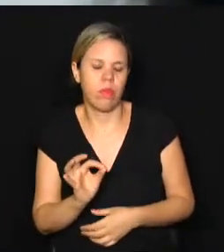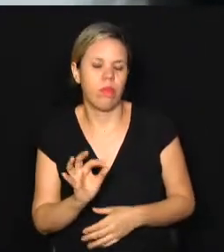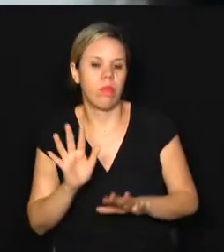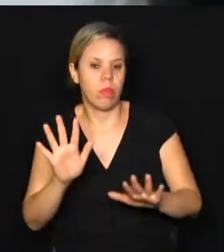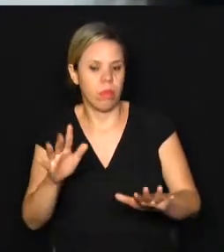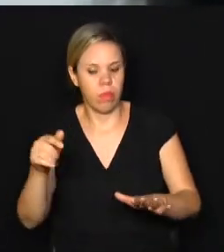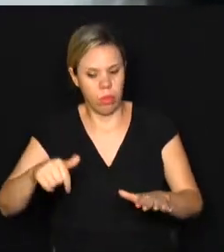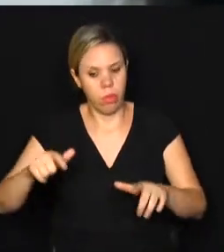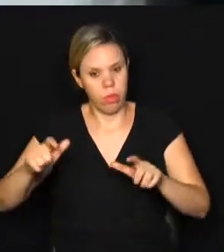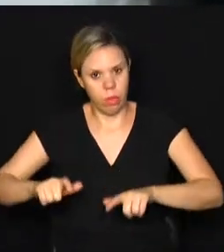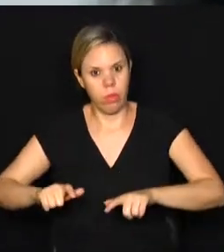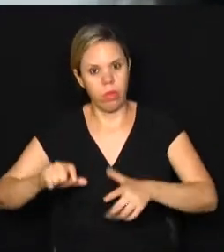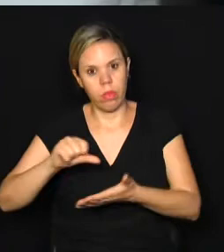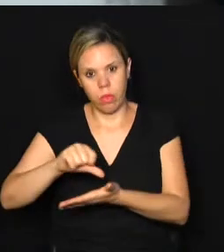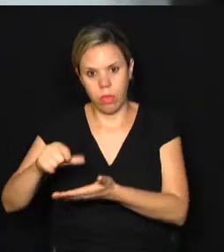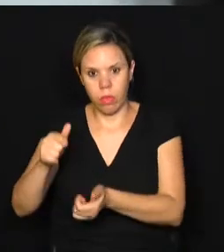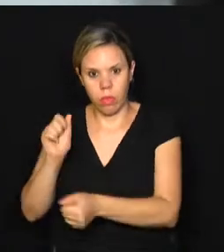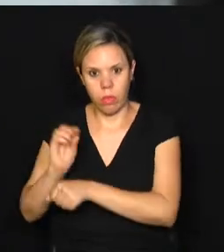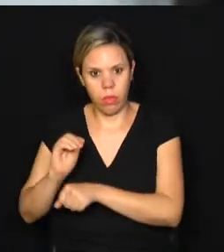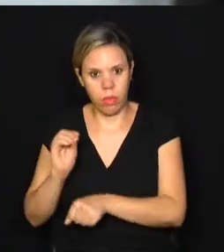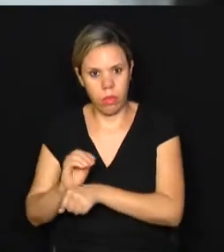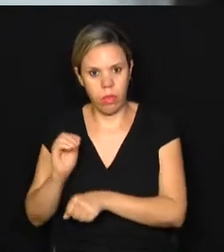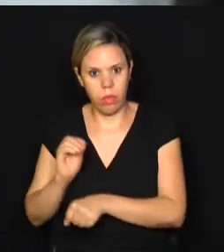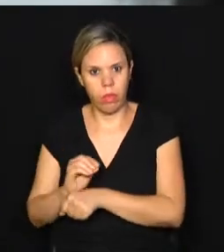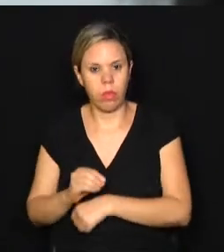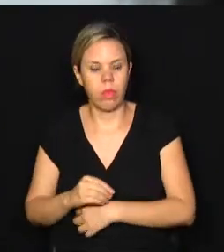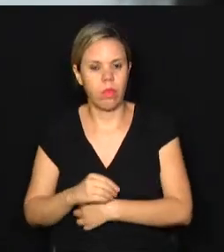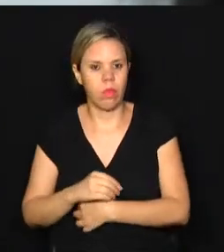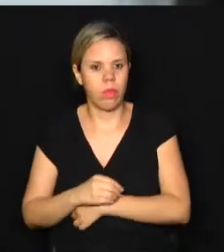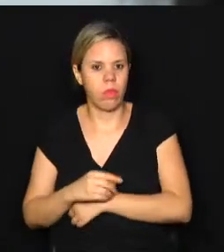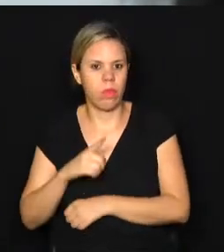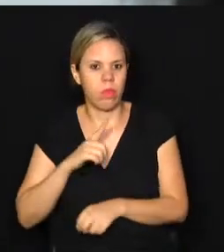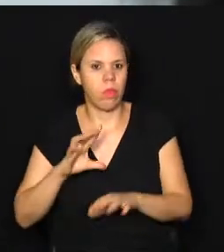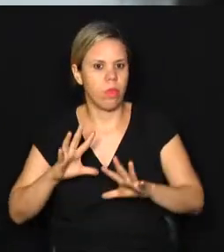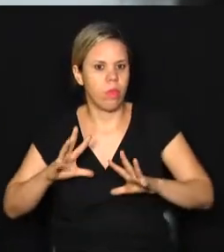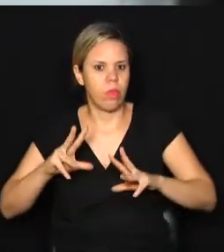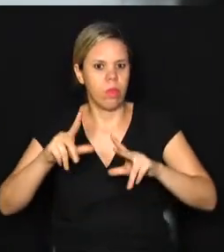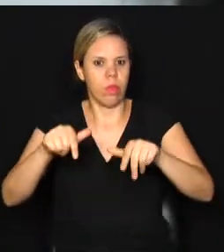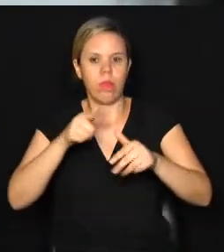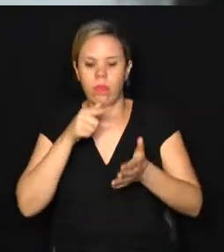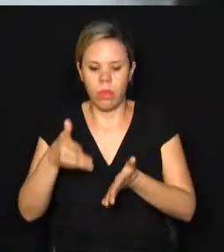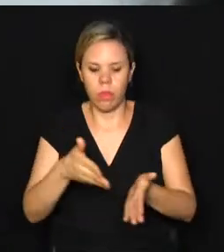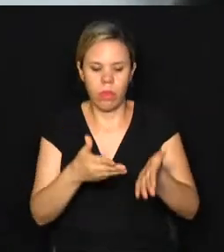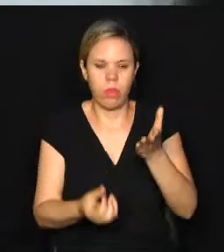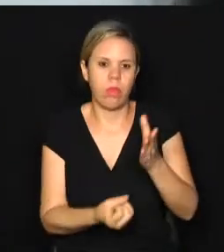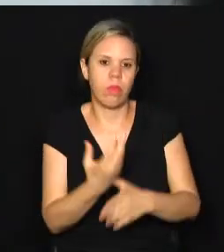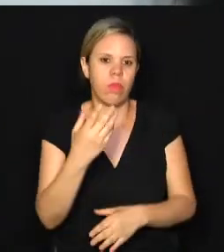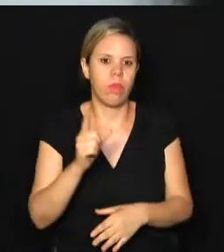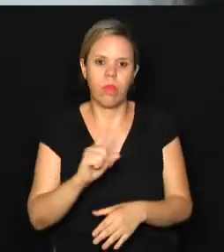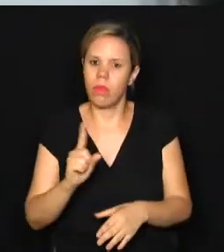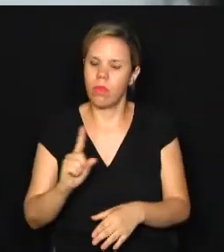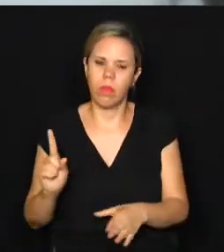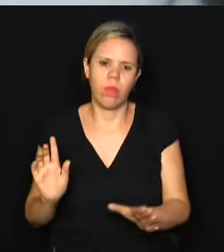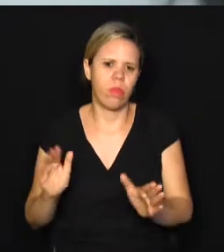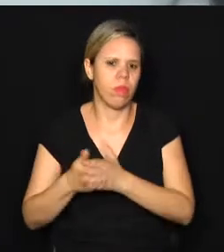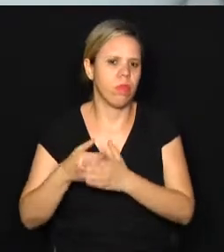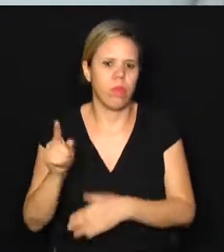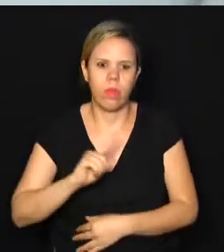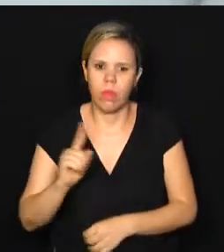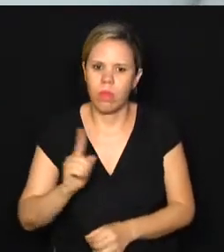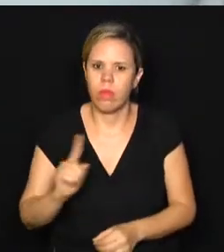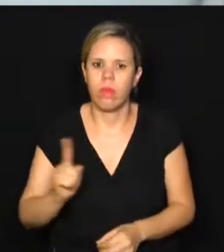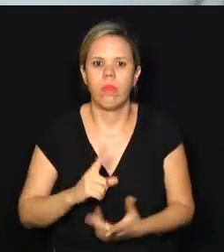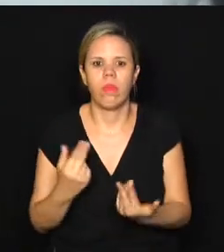essa região ela tinha que ser preservada ao ponto de preservar todas as nascentes e não represar. Porque se represar é